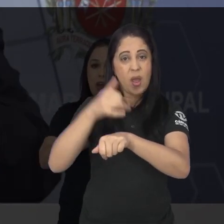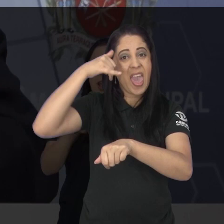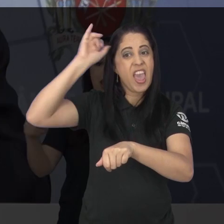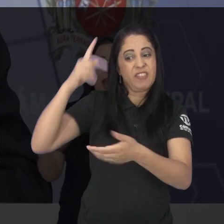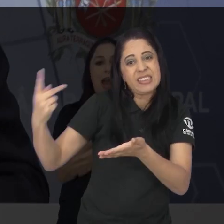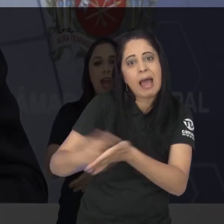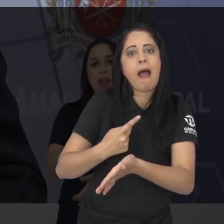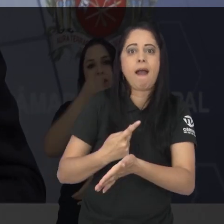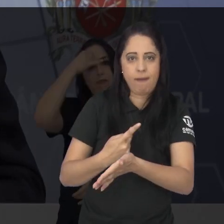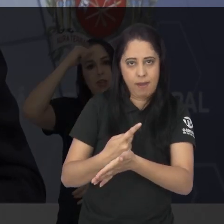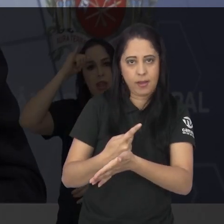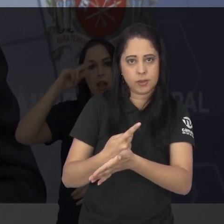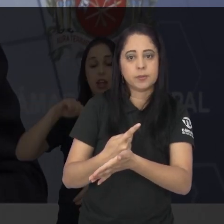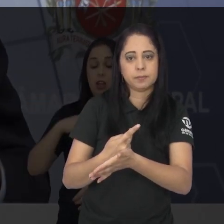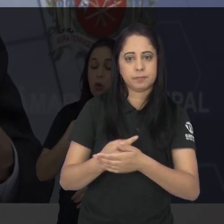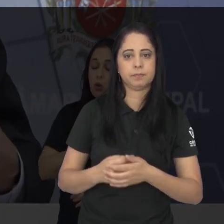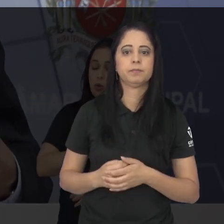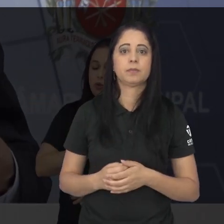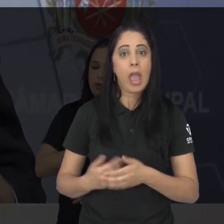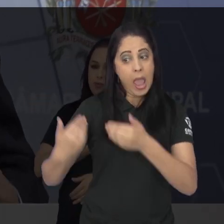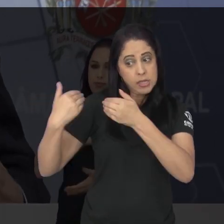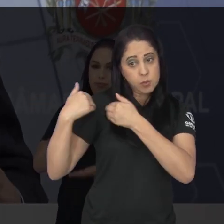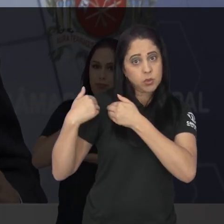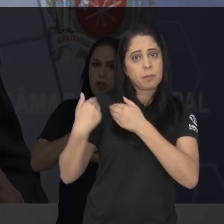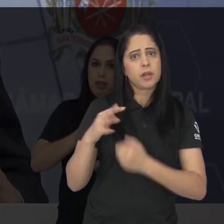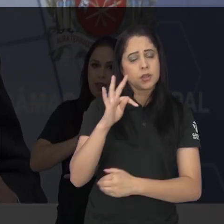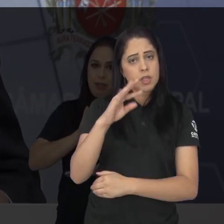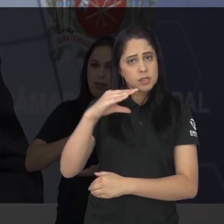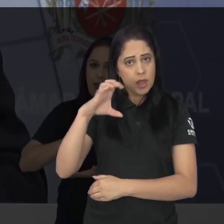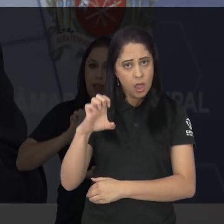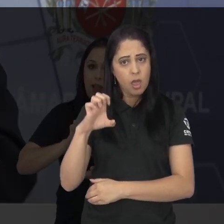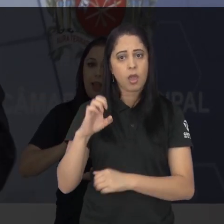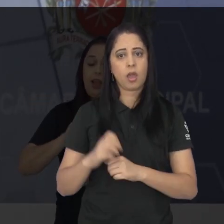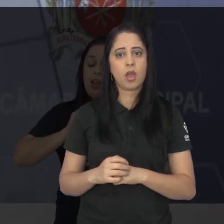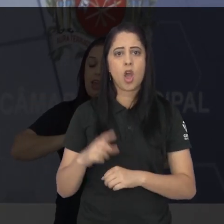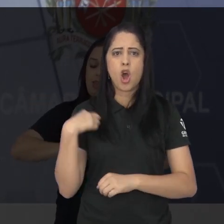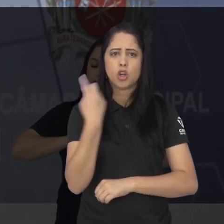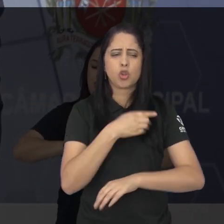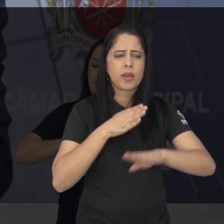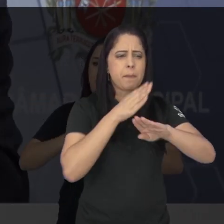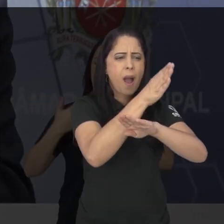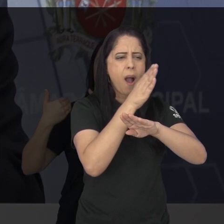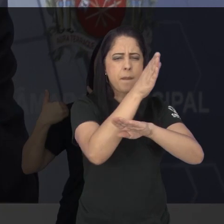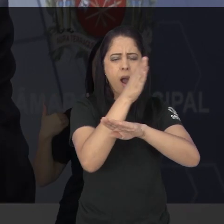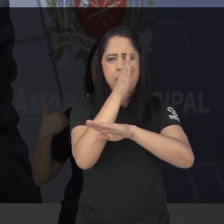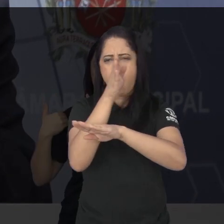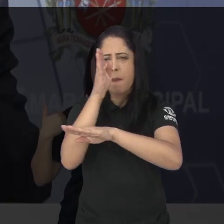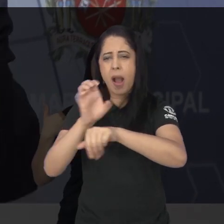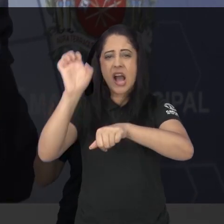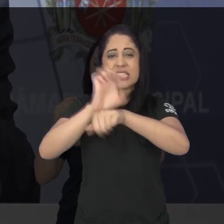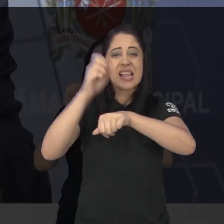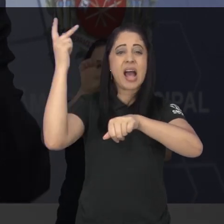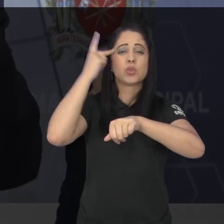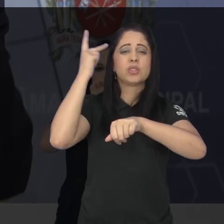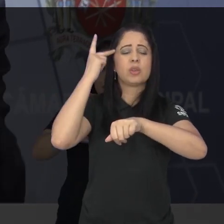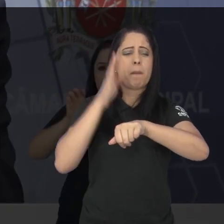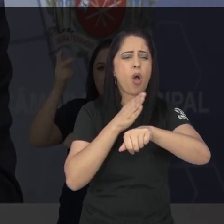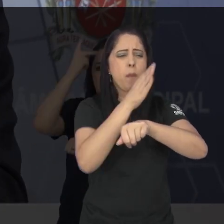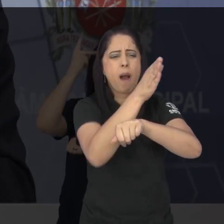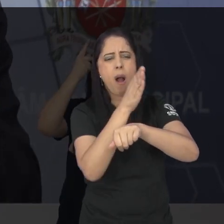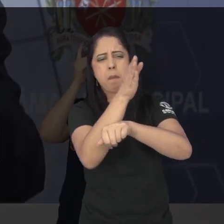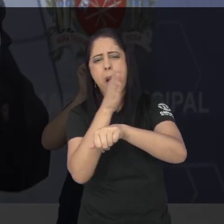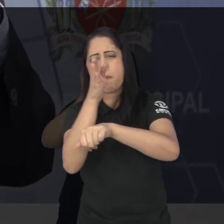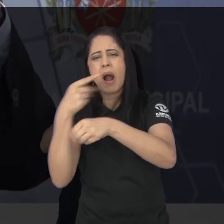É obrigação nossa. E é o que estamos fazendo. Nós corremos o estado de São Paulo inteiro, ensinando, explicando,